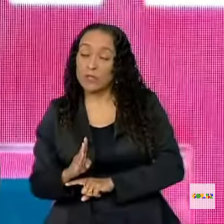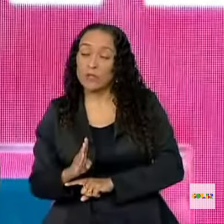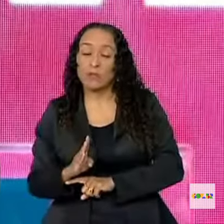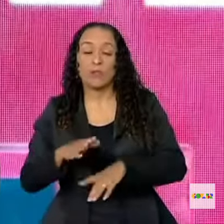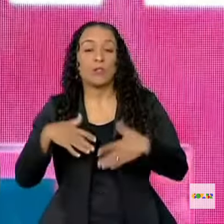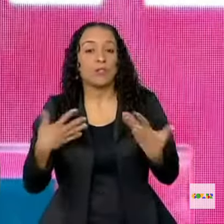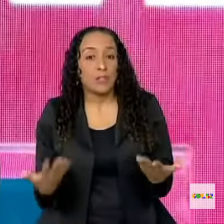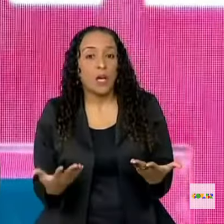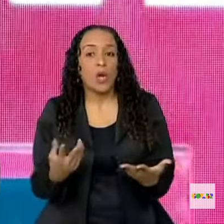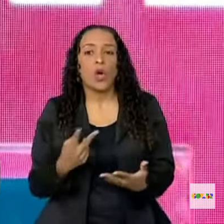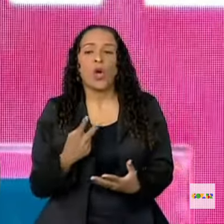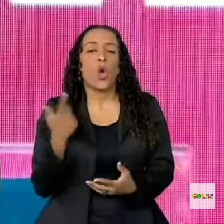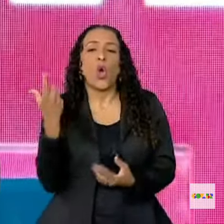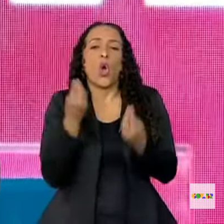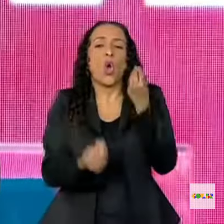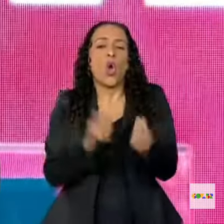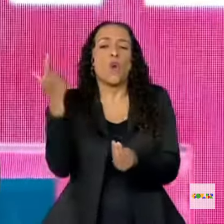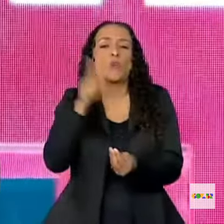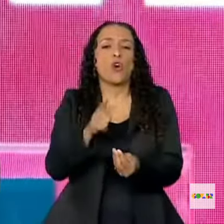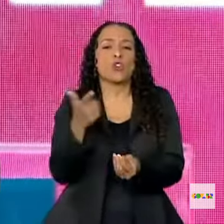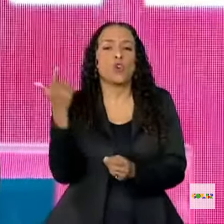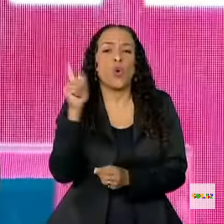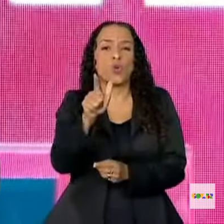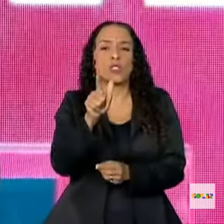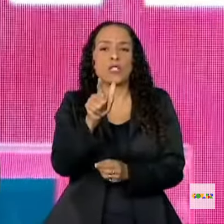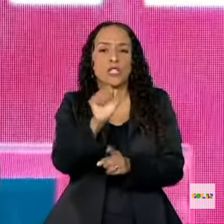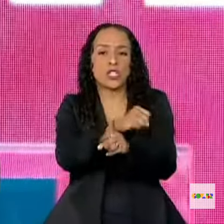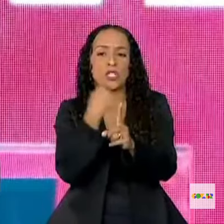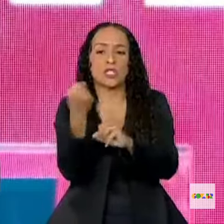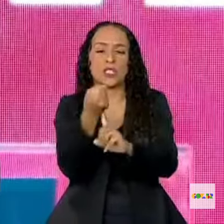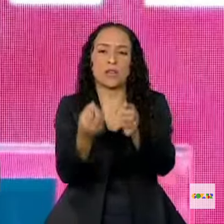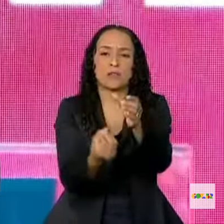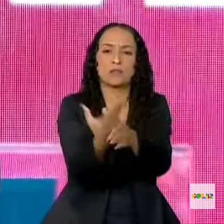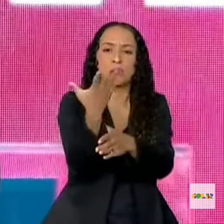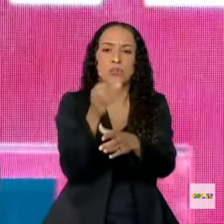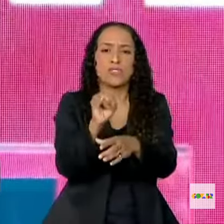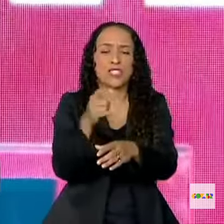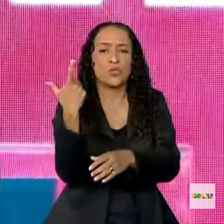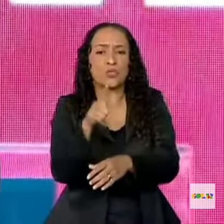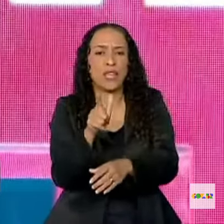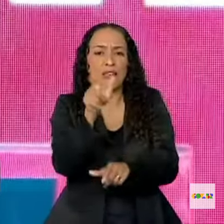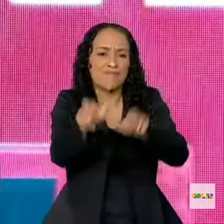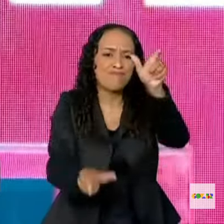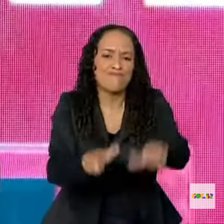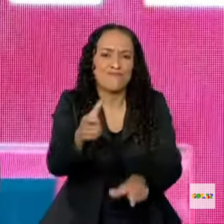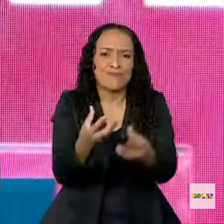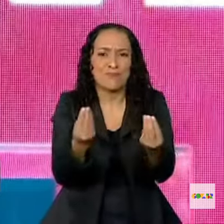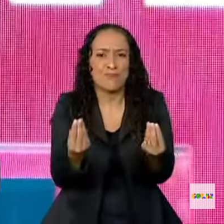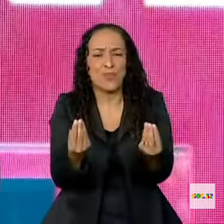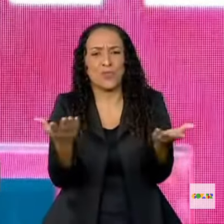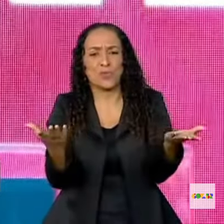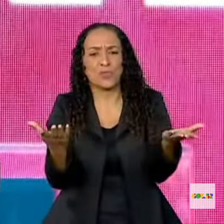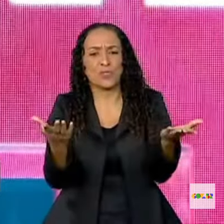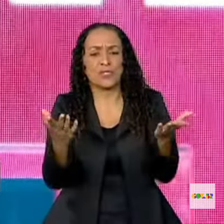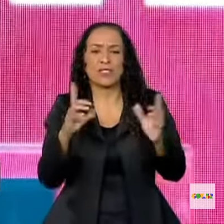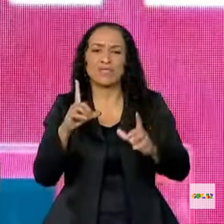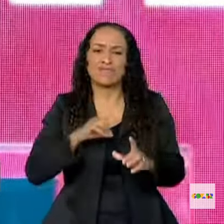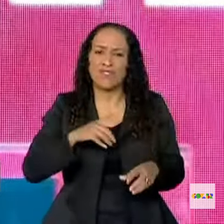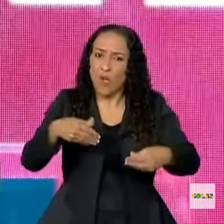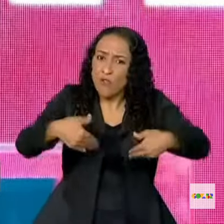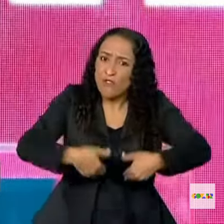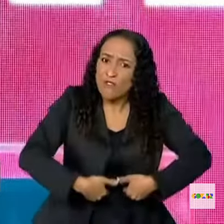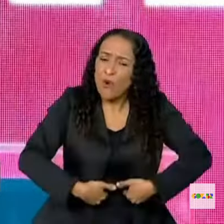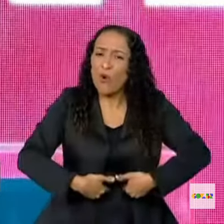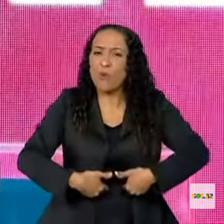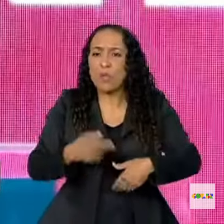como a gente vai conseguirar uma sociedade em que a gente não tenha tanta gente passando muitos dias sem comer